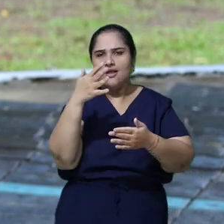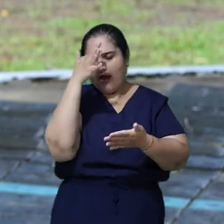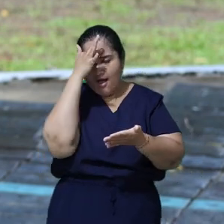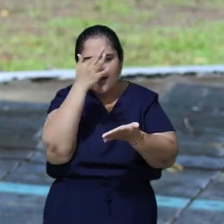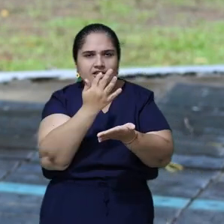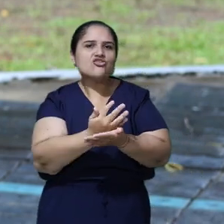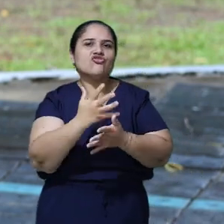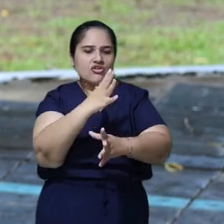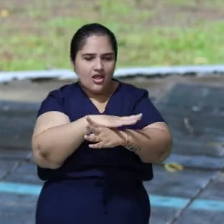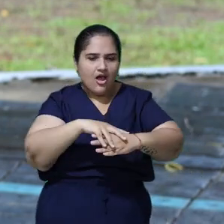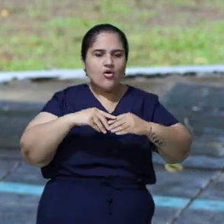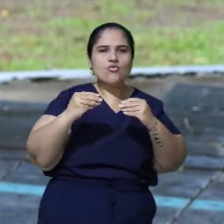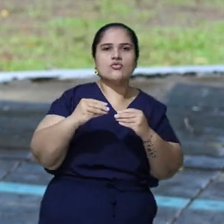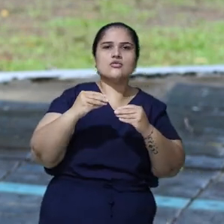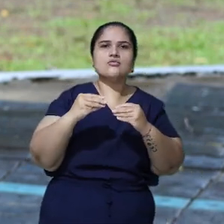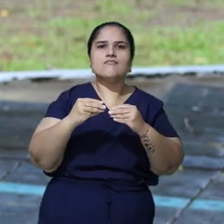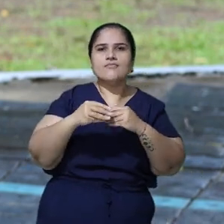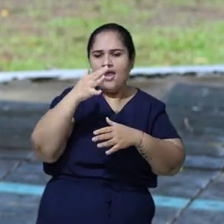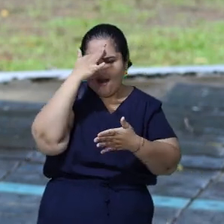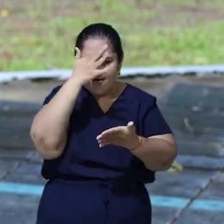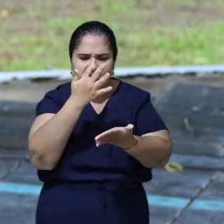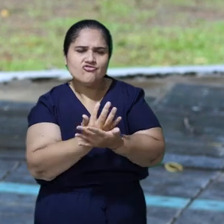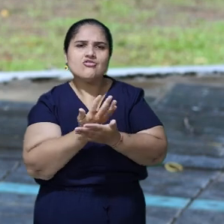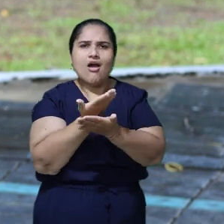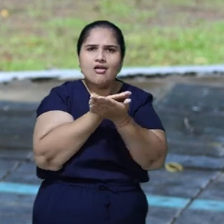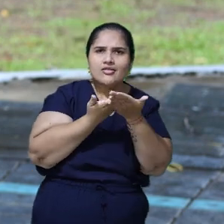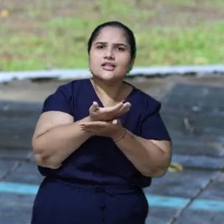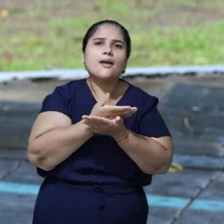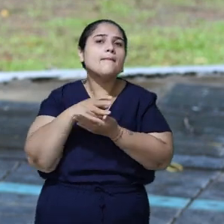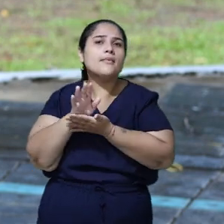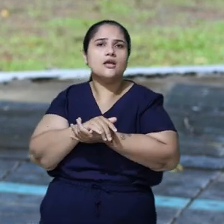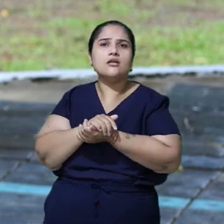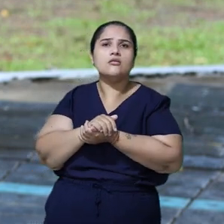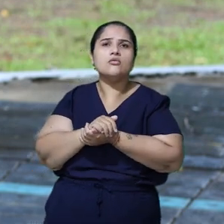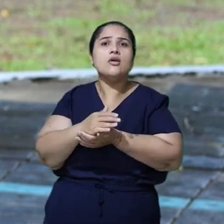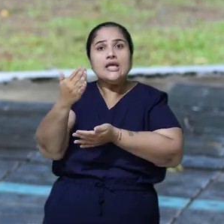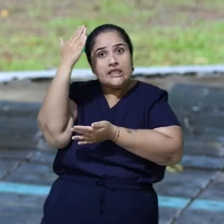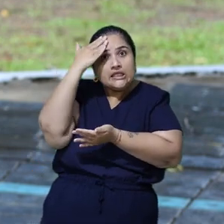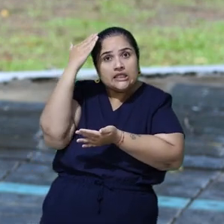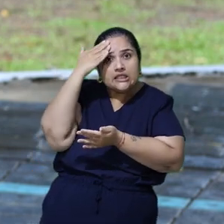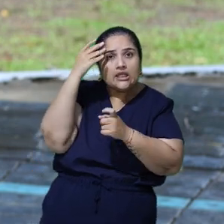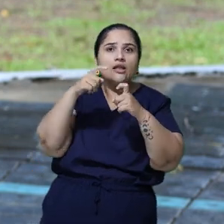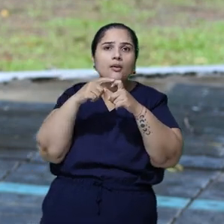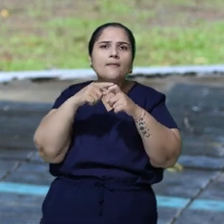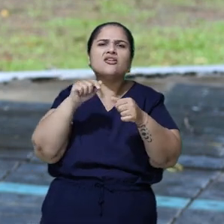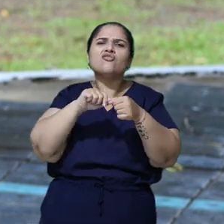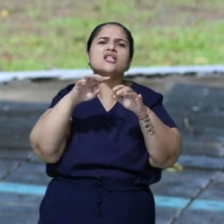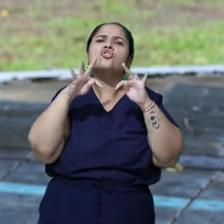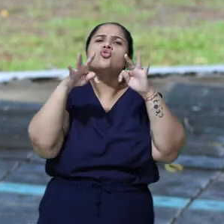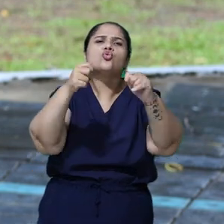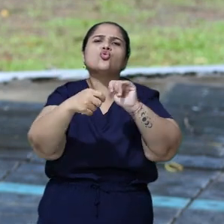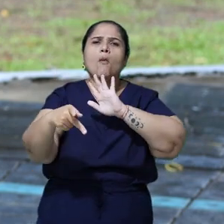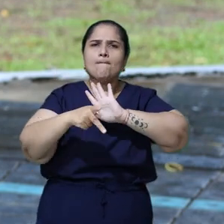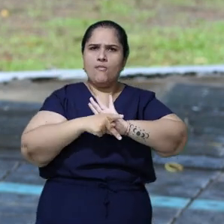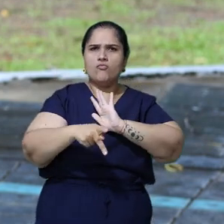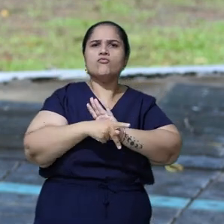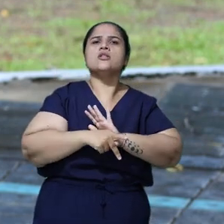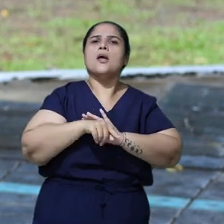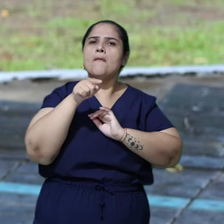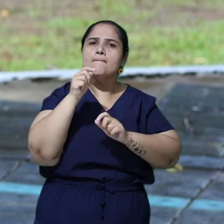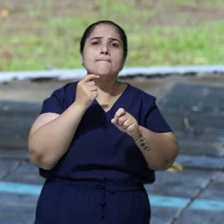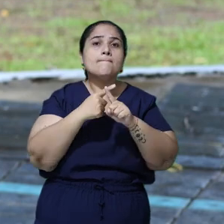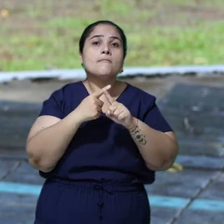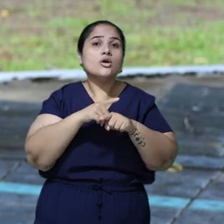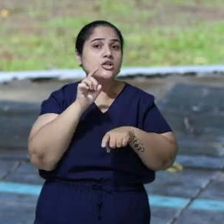no tratamento, ouvir o seu médico e fazer de tudo por você, porque só você pode lutar pela sua